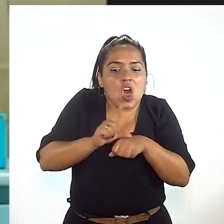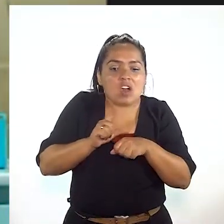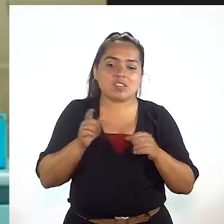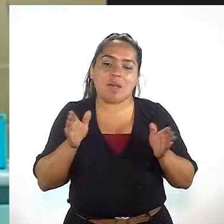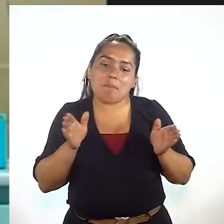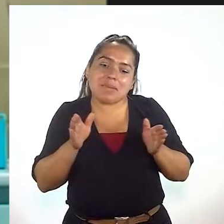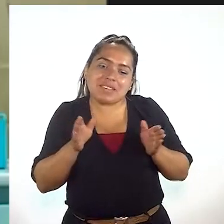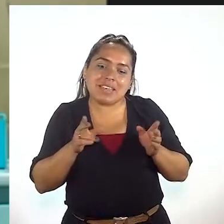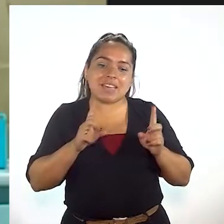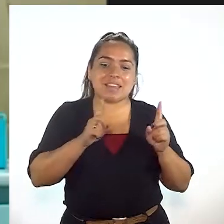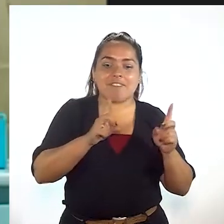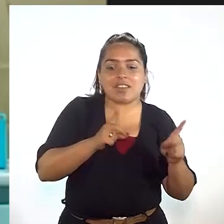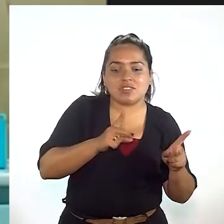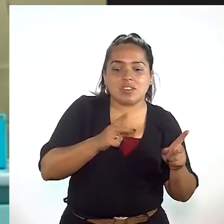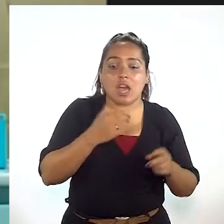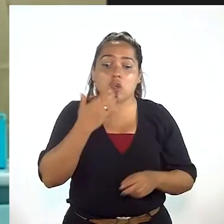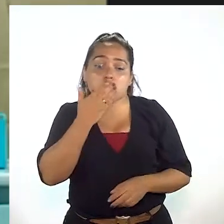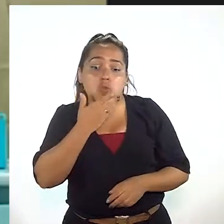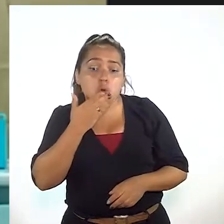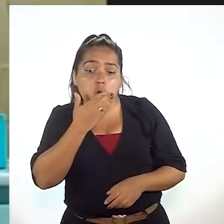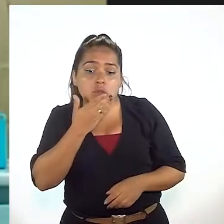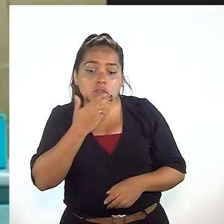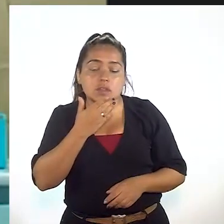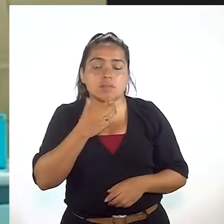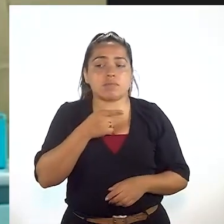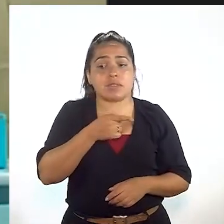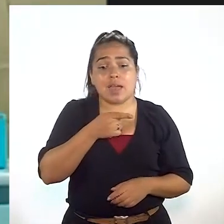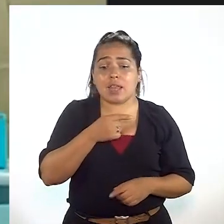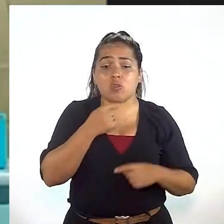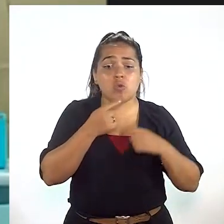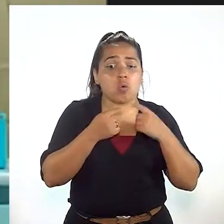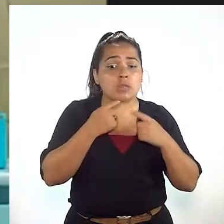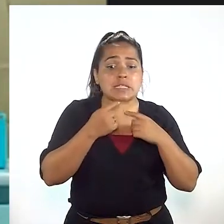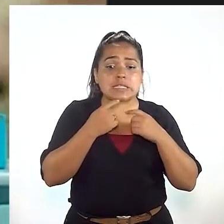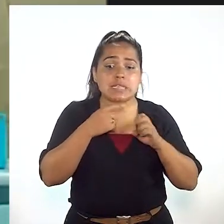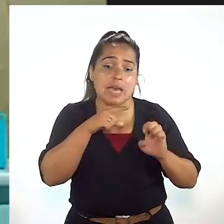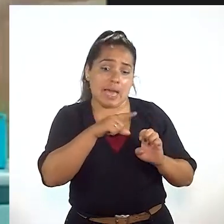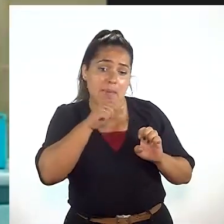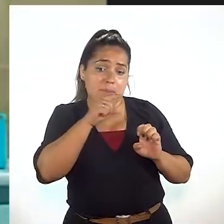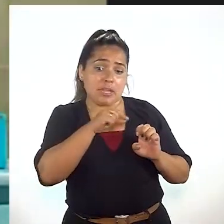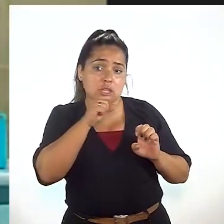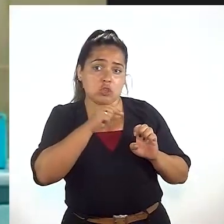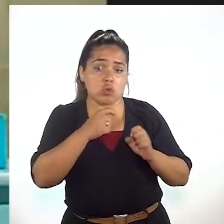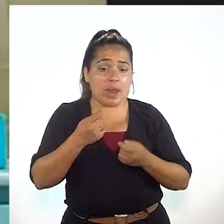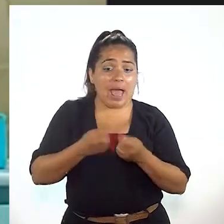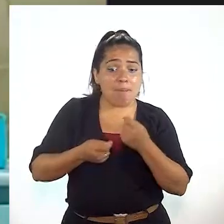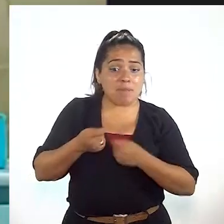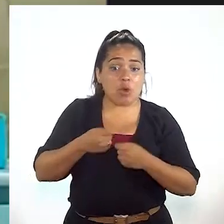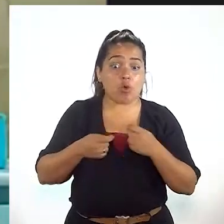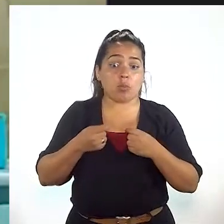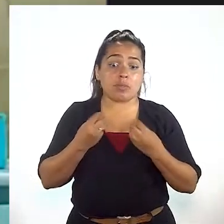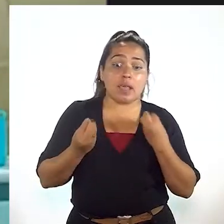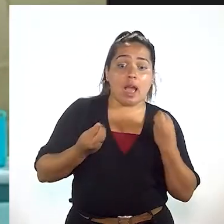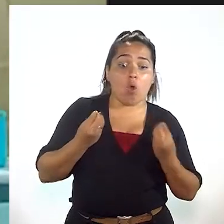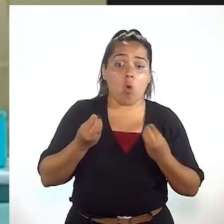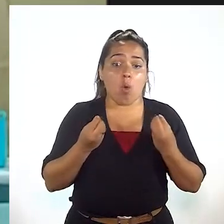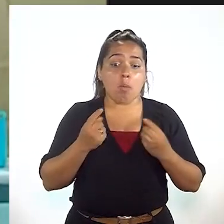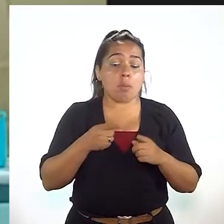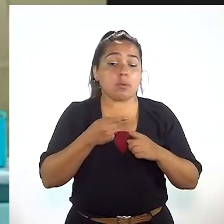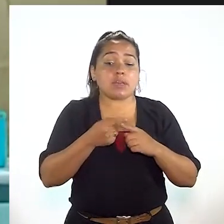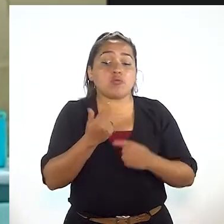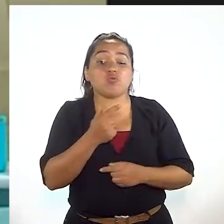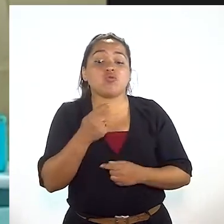uma barraquinha de doce, e que ela geralmente não via o seu lucro, porque ela misturava o dinheiro todo e tirava ali sem